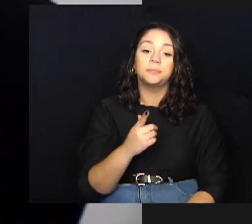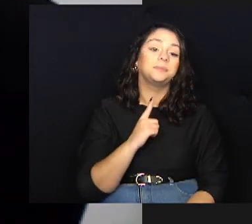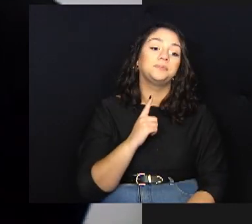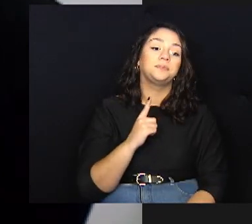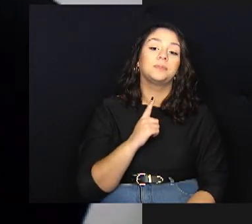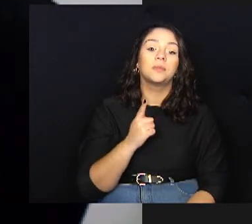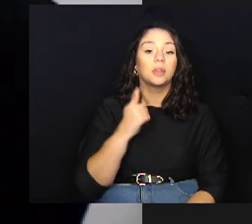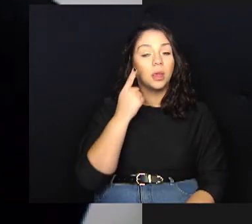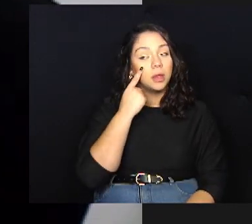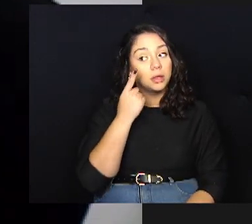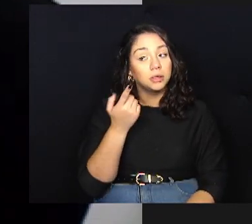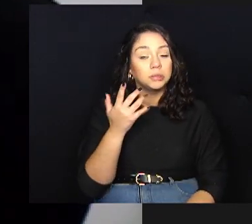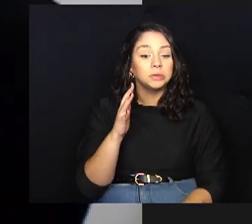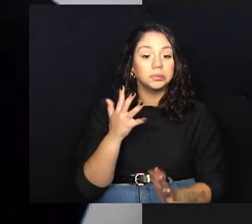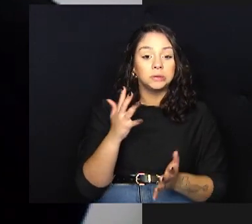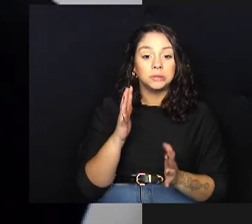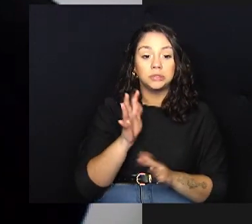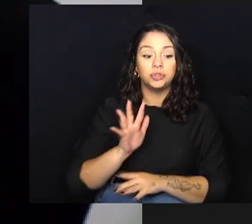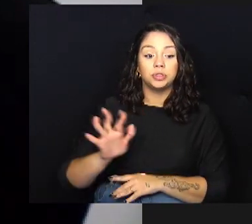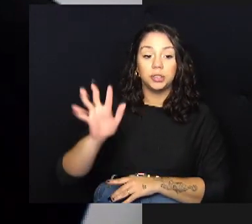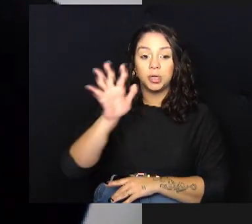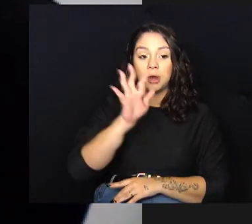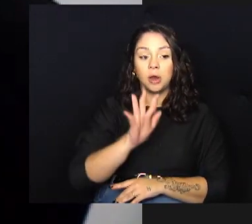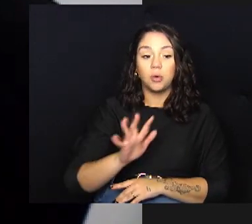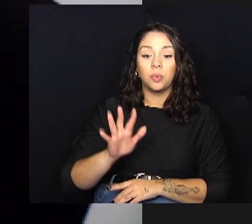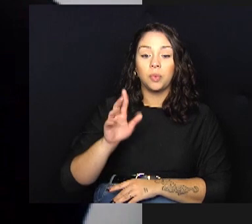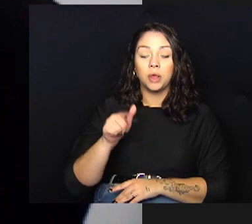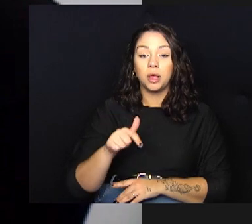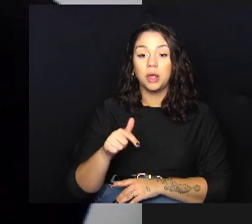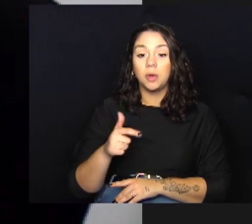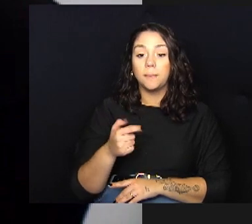tendência geral ela é um pouco